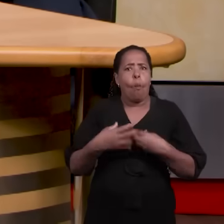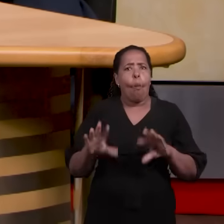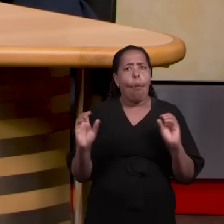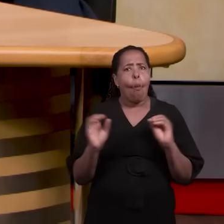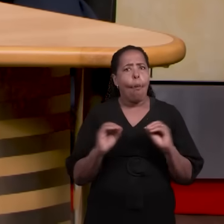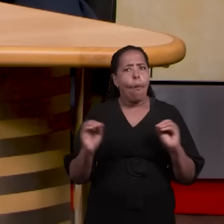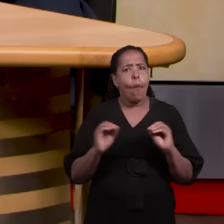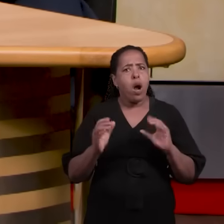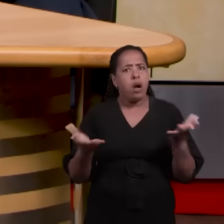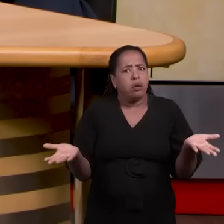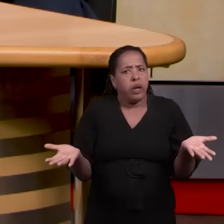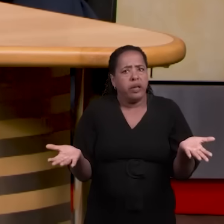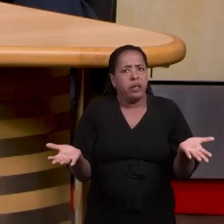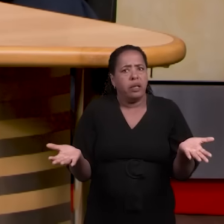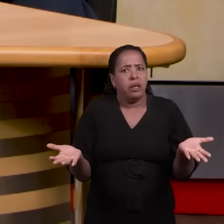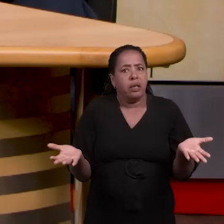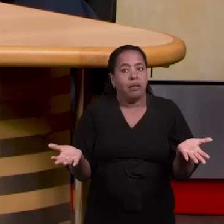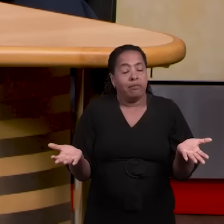entendeu? Então, vejam,